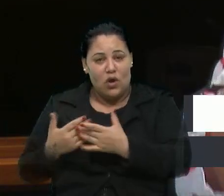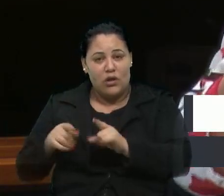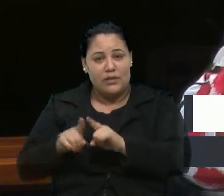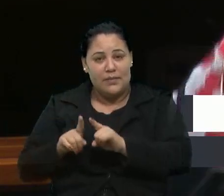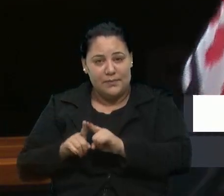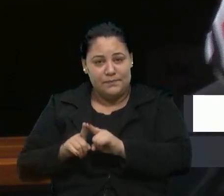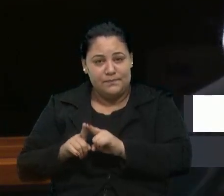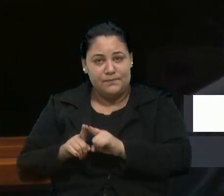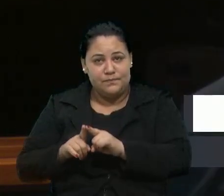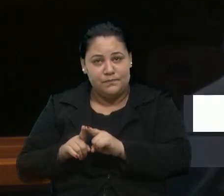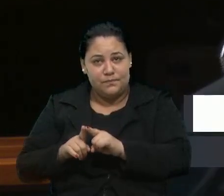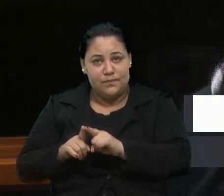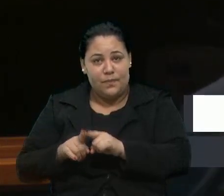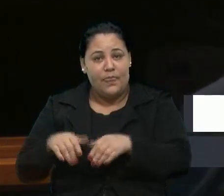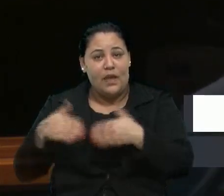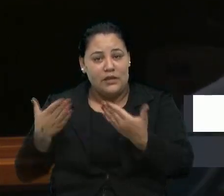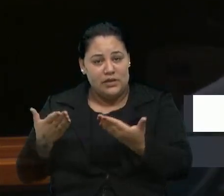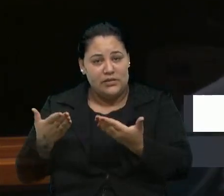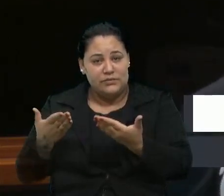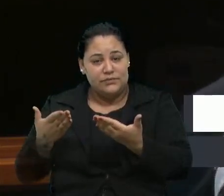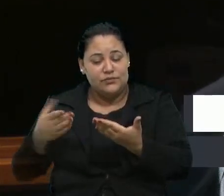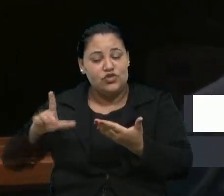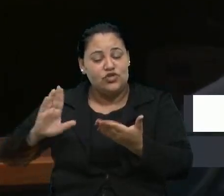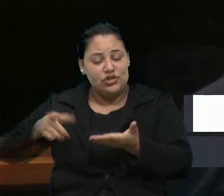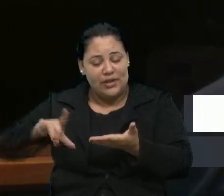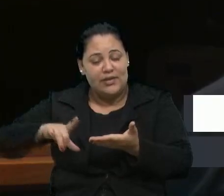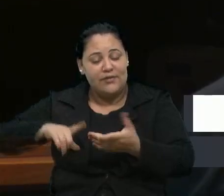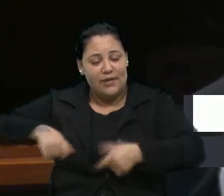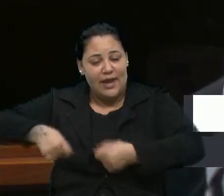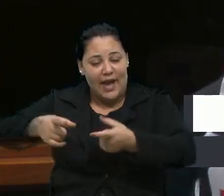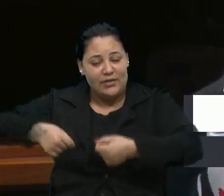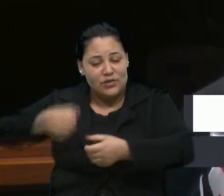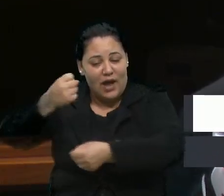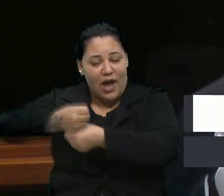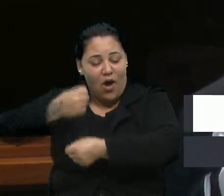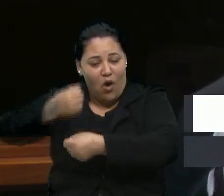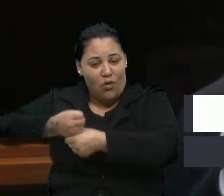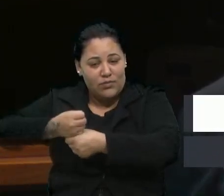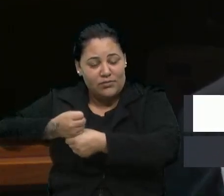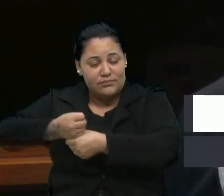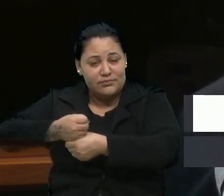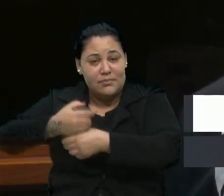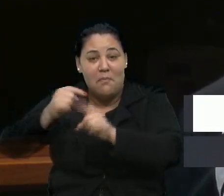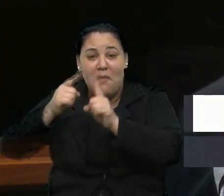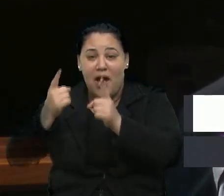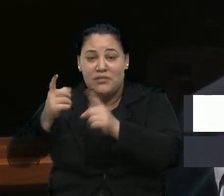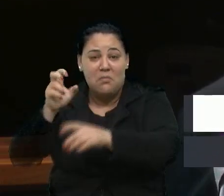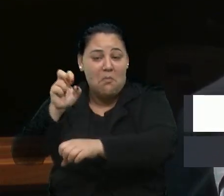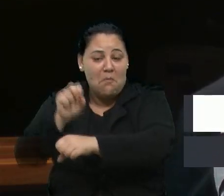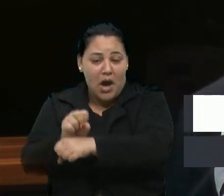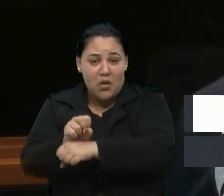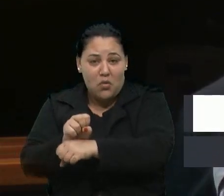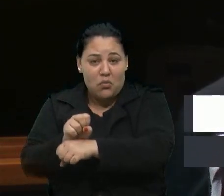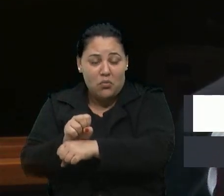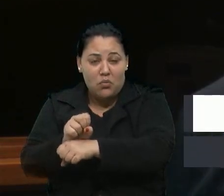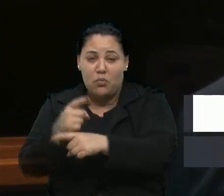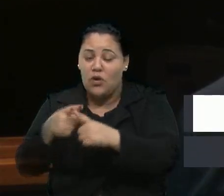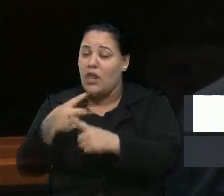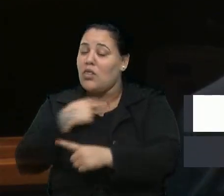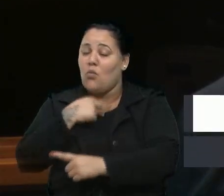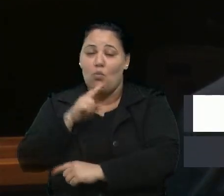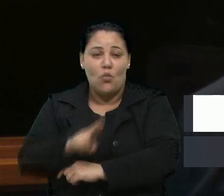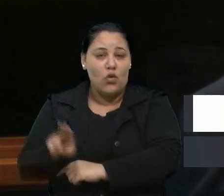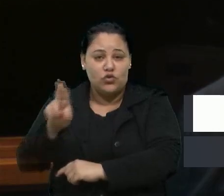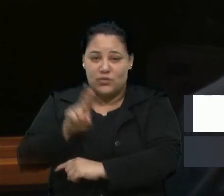além daquele custo que foi gasto e que não tem explicação porque a escola não pode usar,